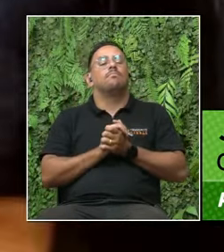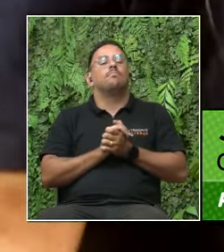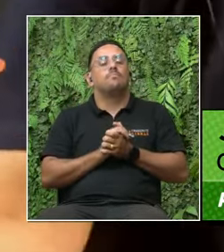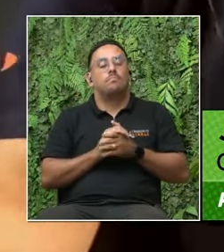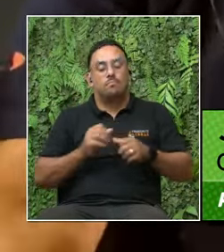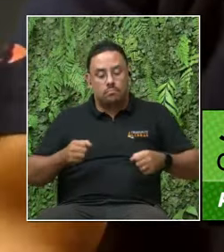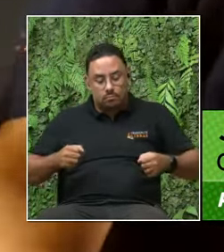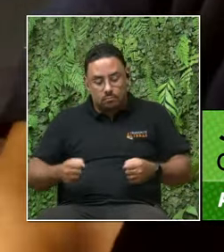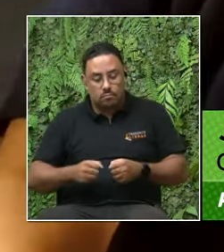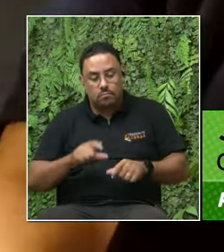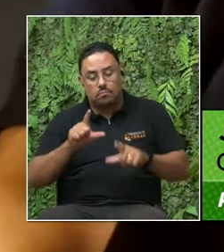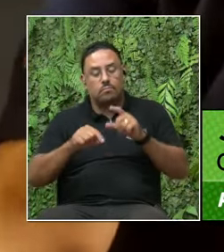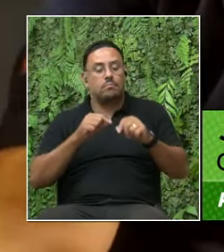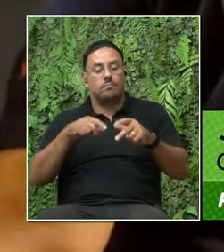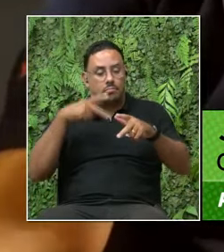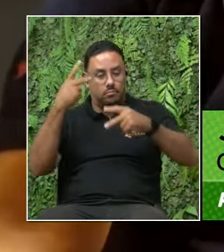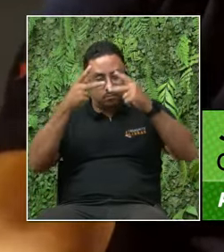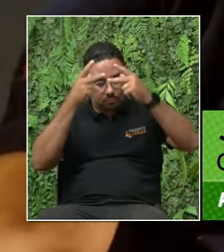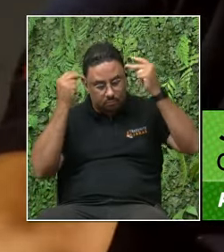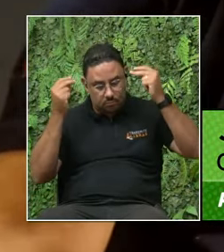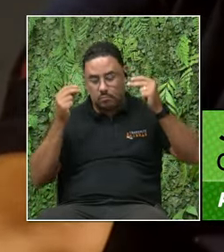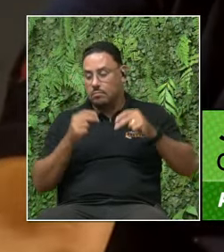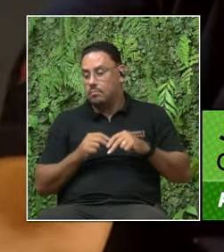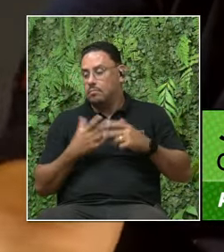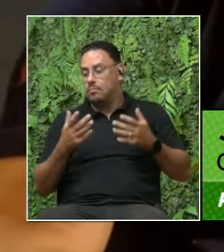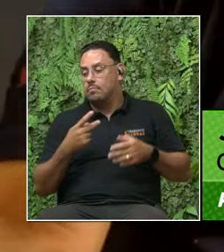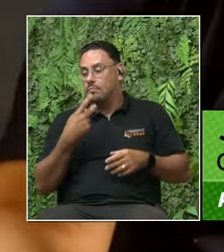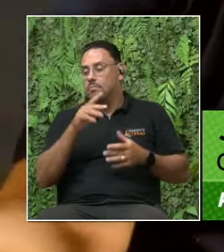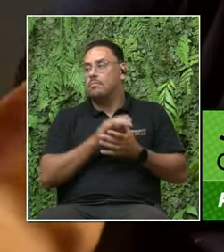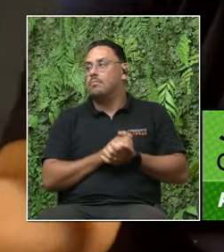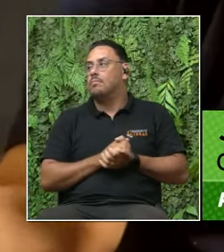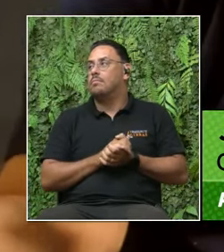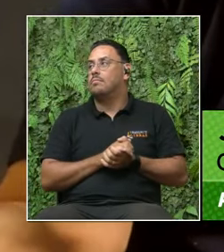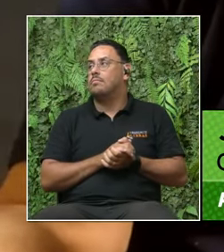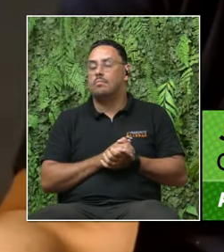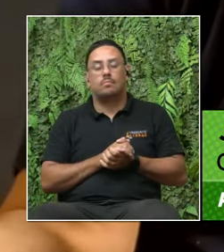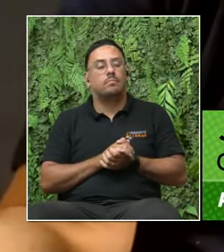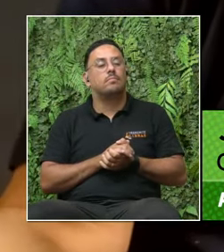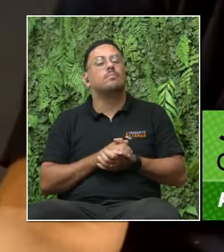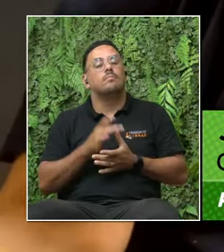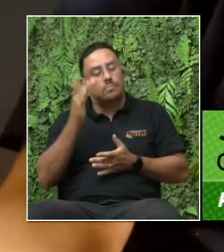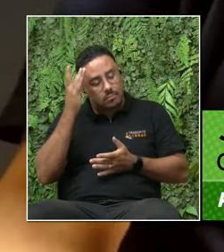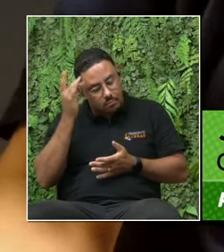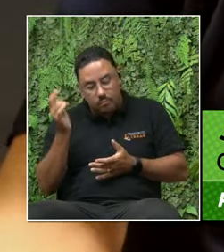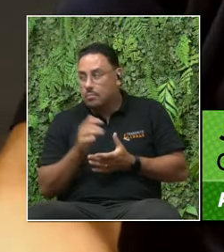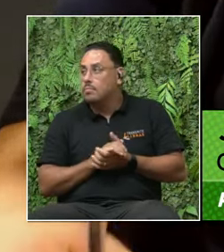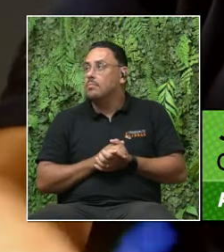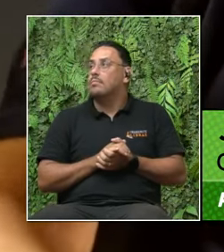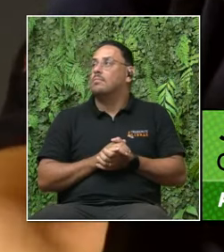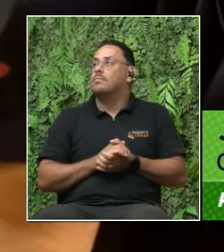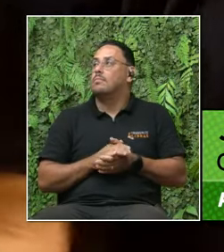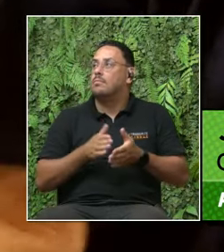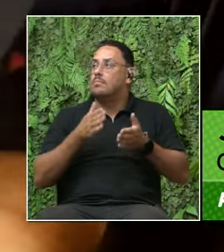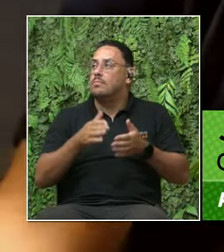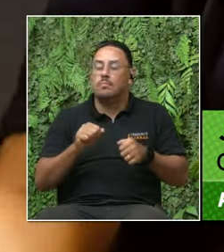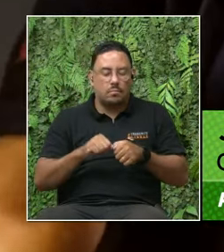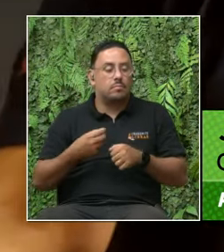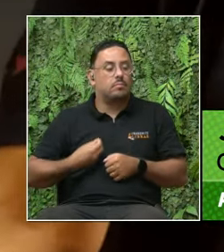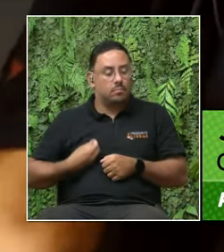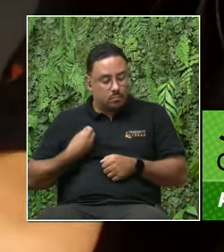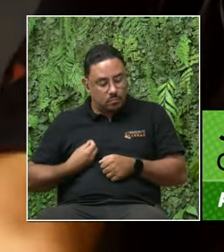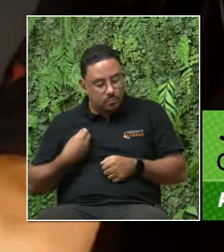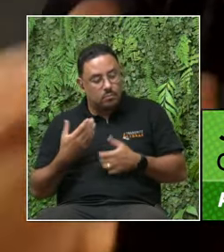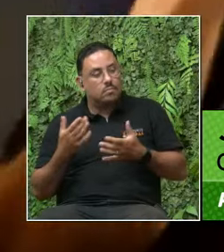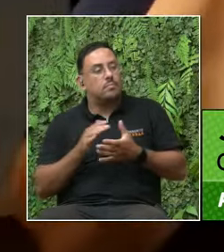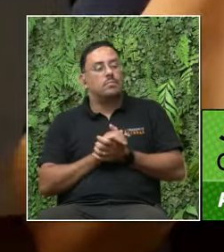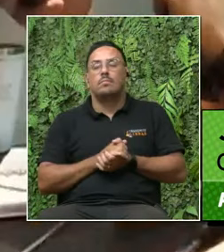hul escolheu sua fantasia de enfermeirinha erótica né ah a o dele que a palavra dele que vale amanhã chega um pouquinho mais cedo para você participar lá